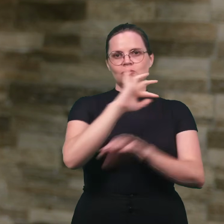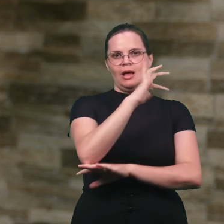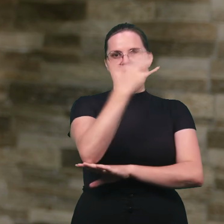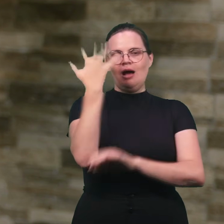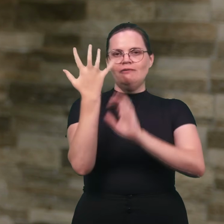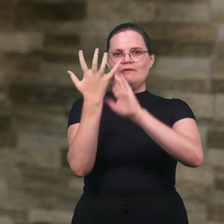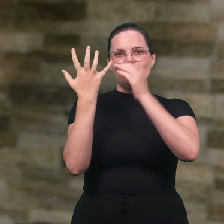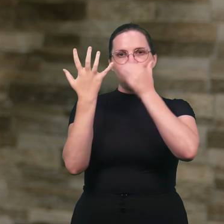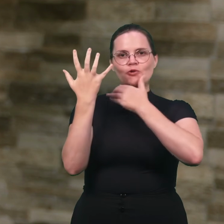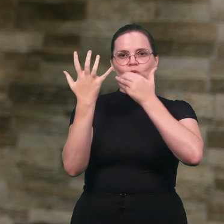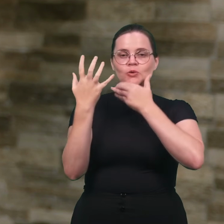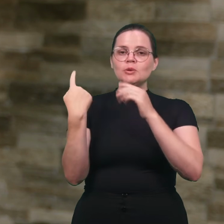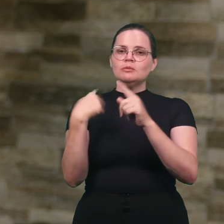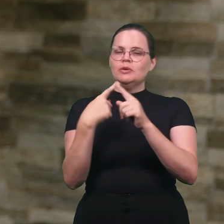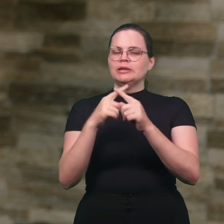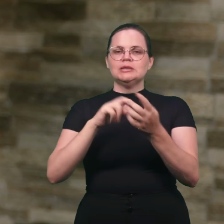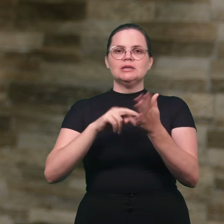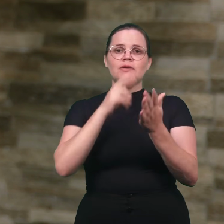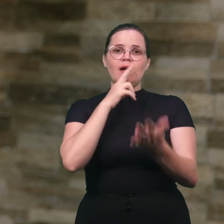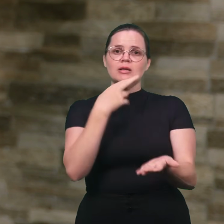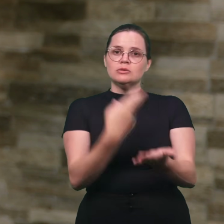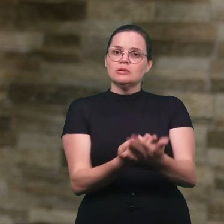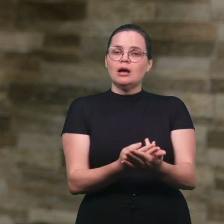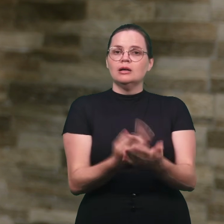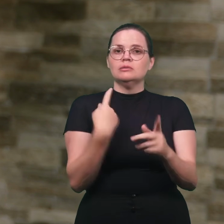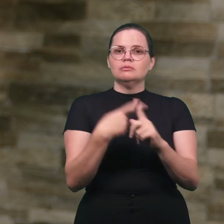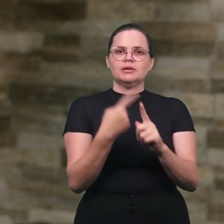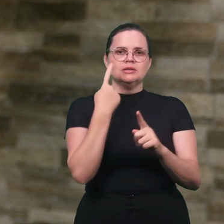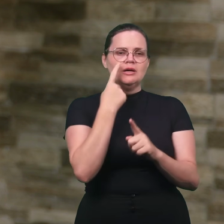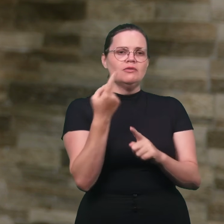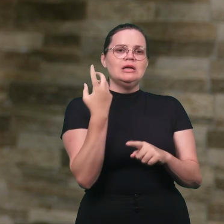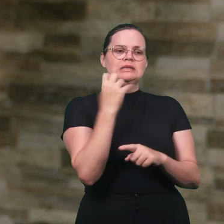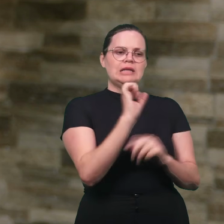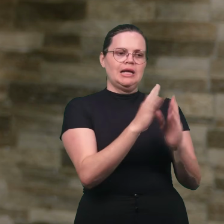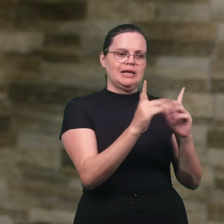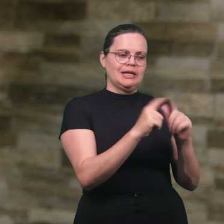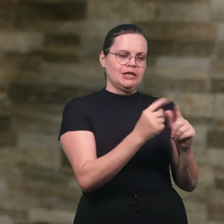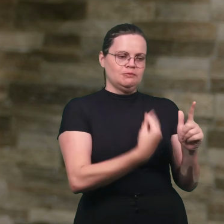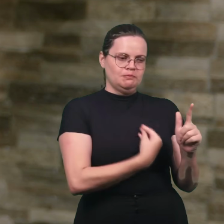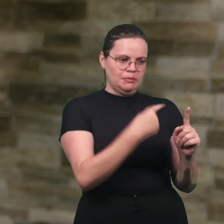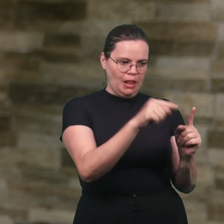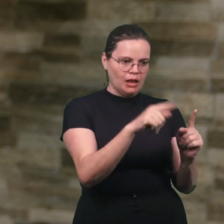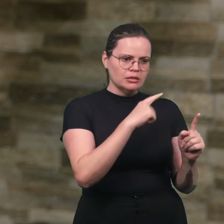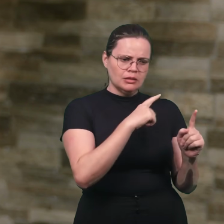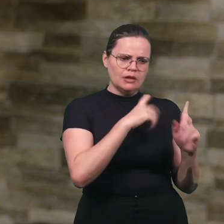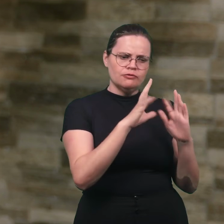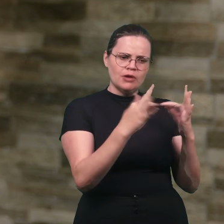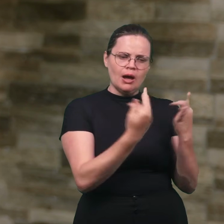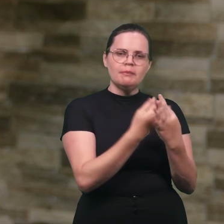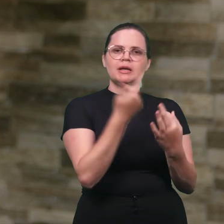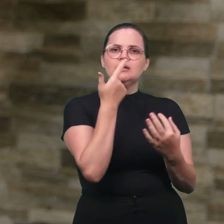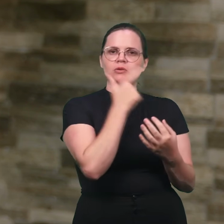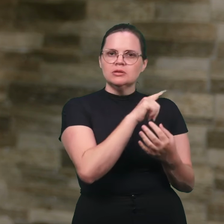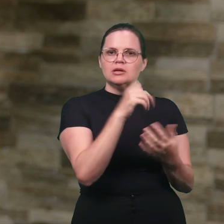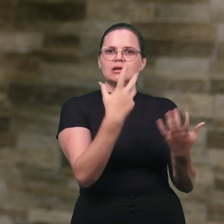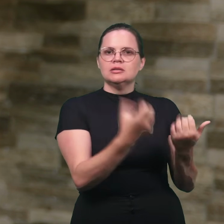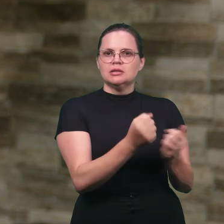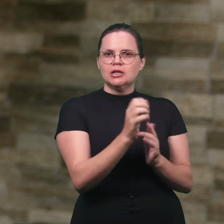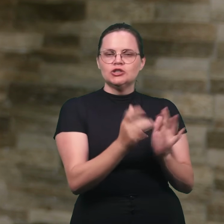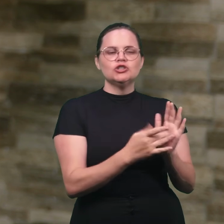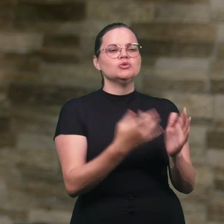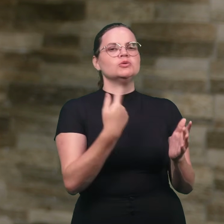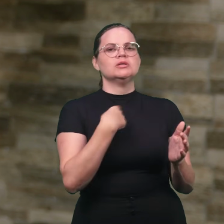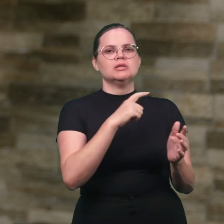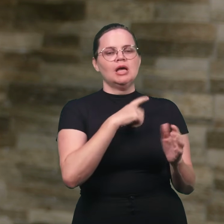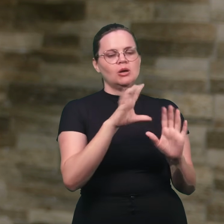de conversões, famílias inteiras se entregando ao Senhor, pastores sendo levantados, crianças tocando,